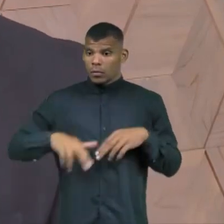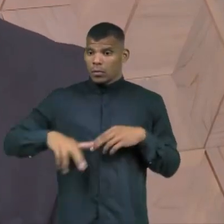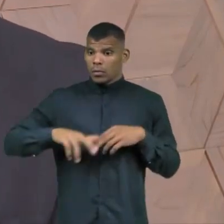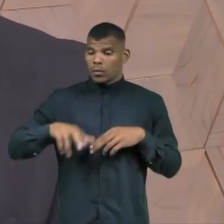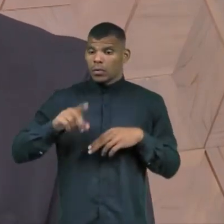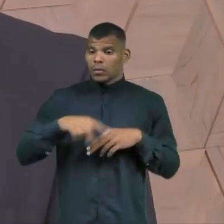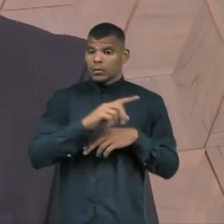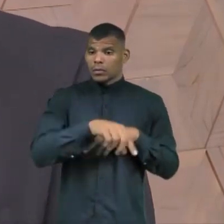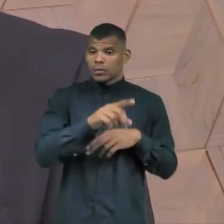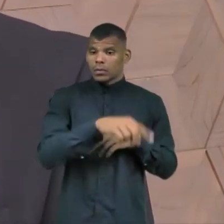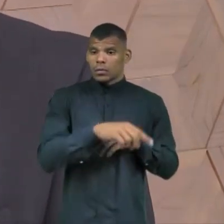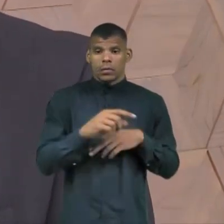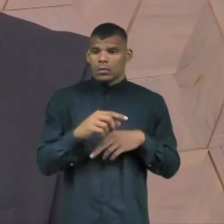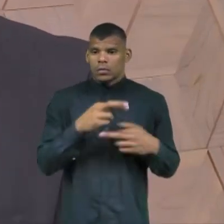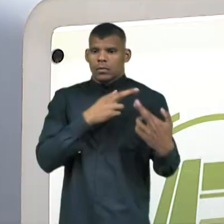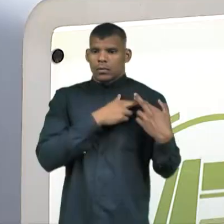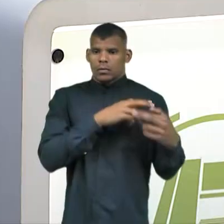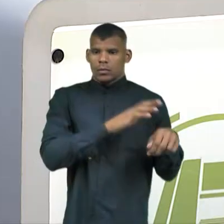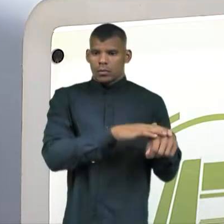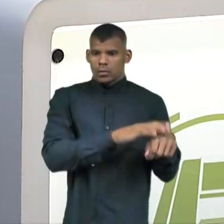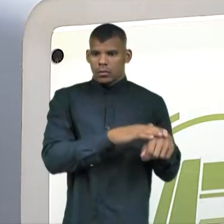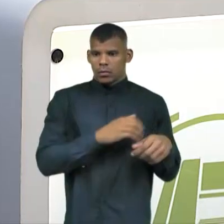é responsabilidade.